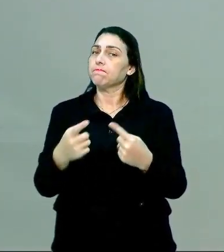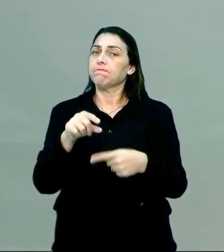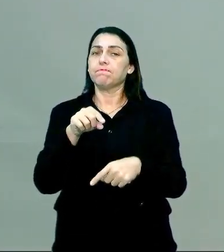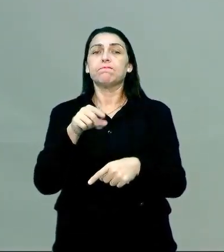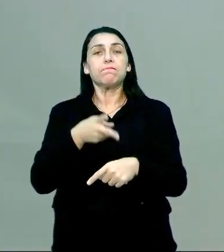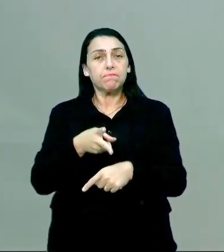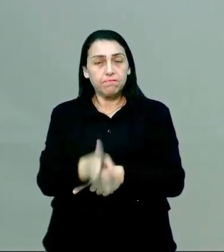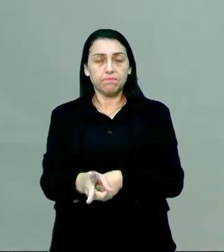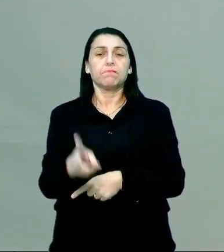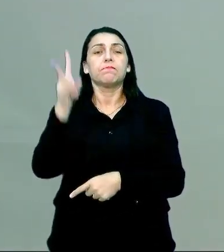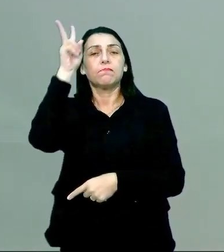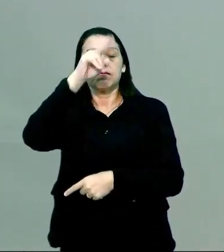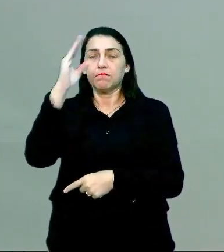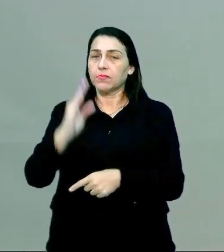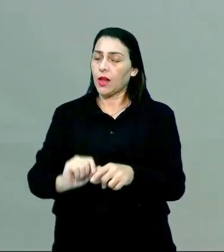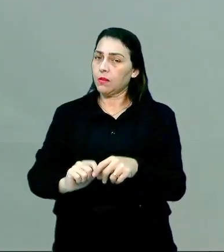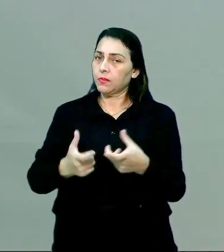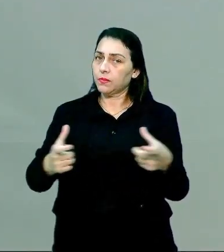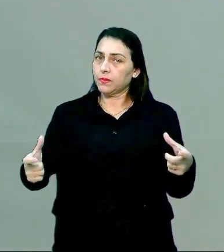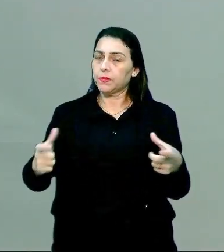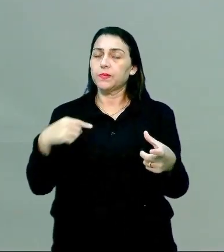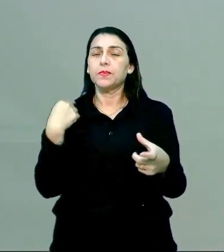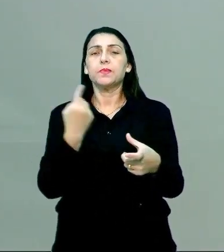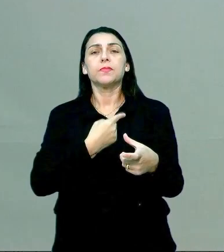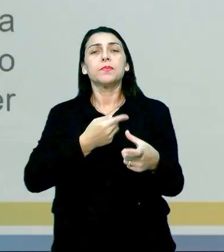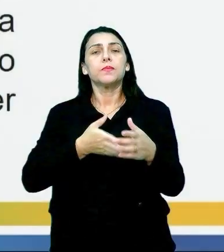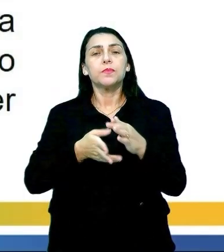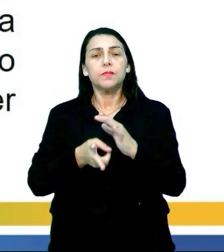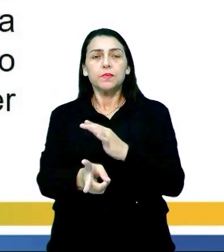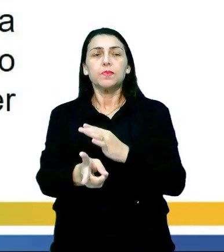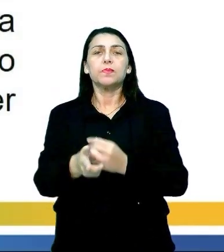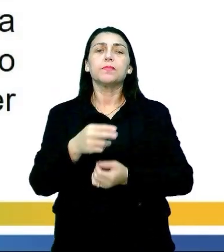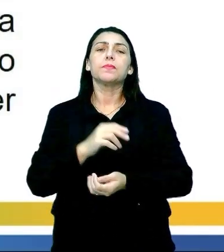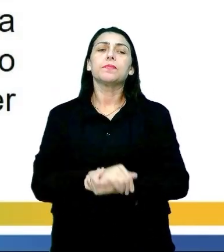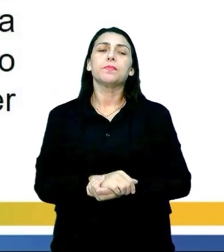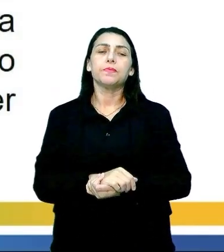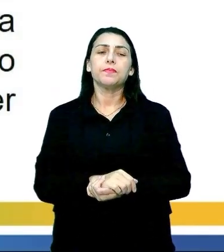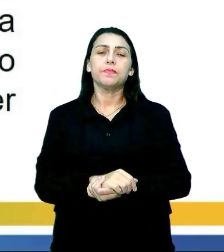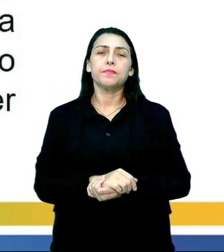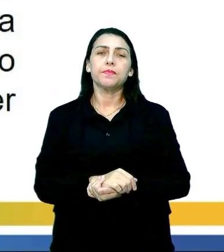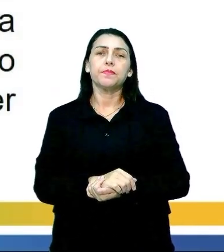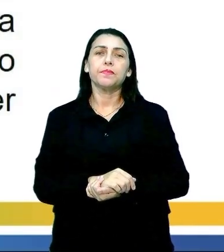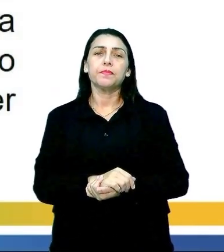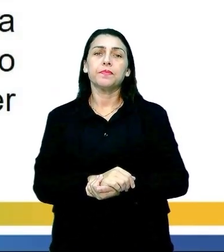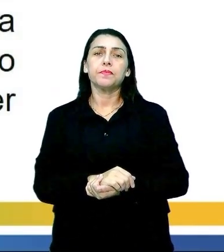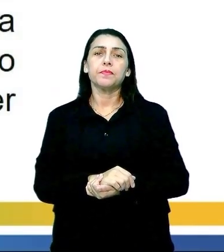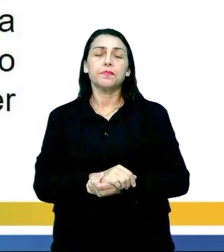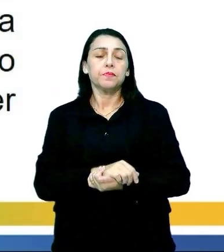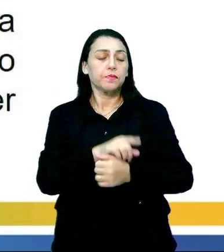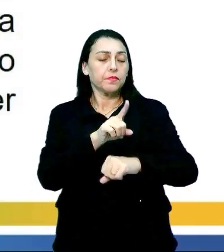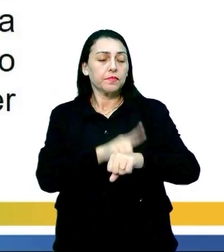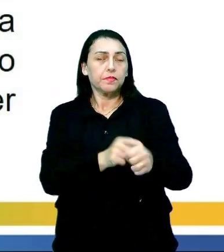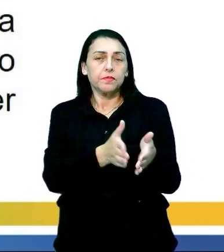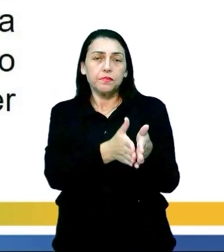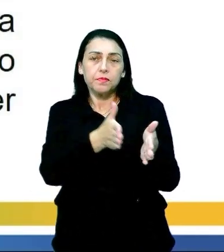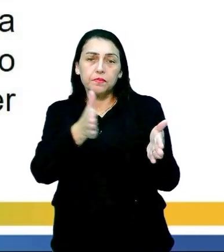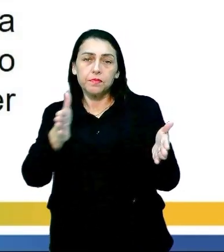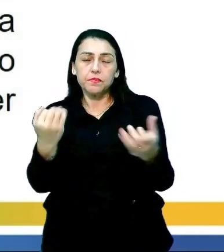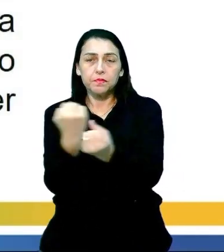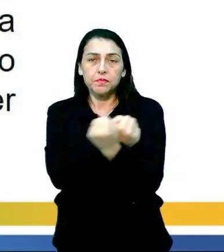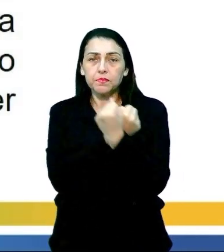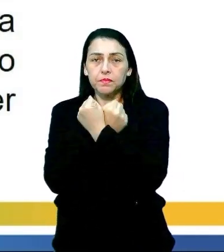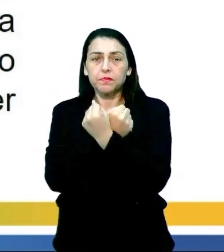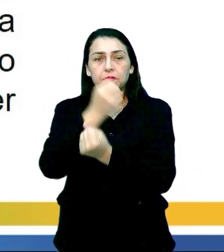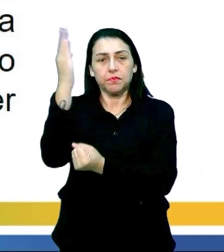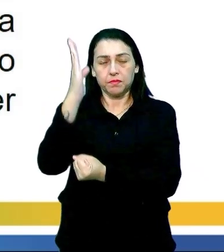aí, porque a história do Brasil é um pouco mais extensa e a gente avança ainda mais. Então, durante o período escravista,